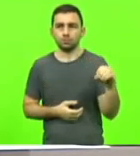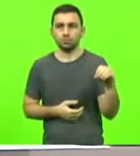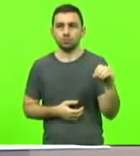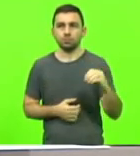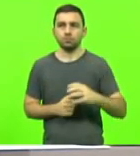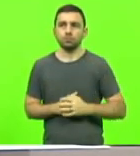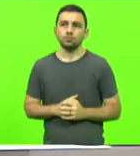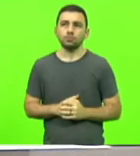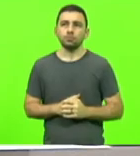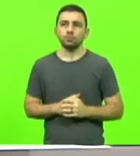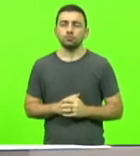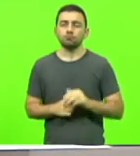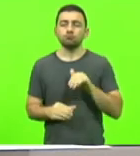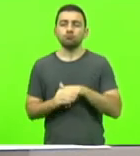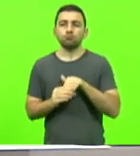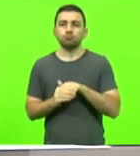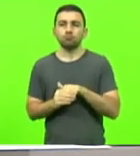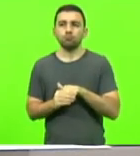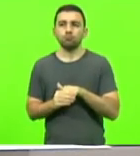Em votação,